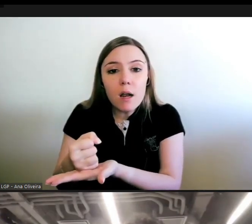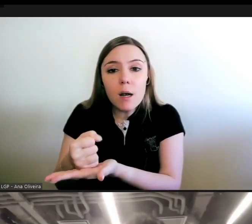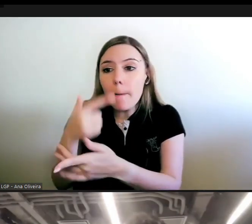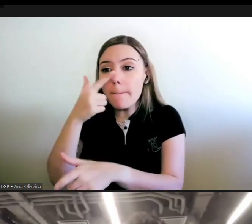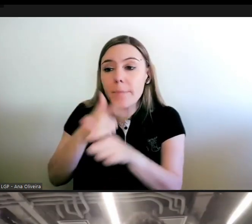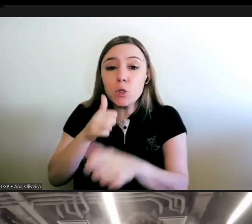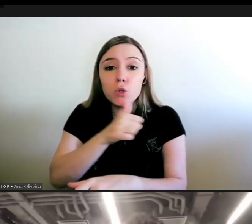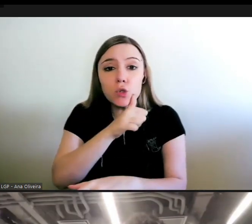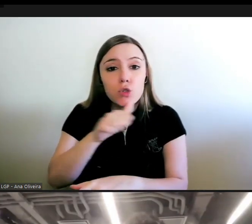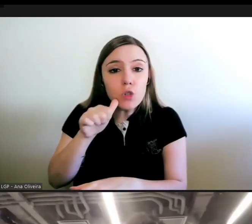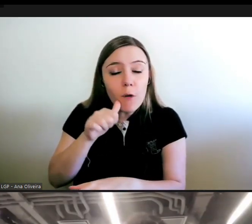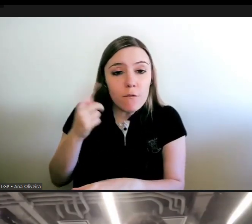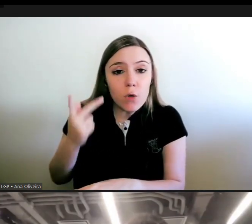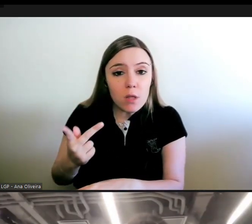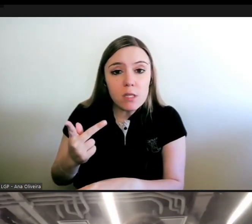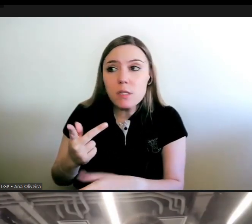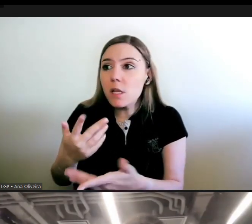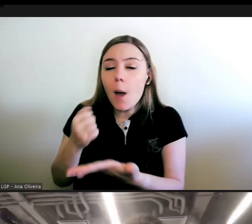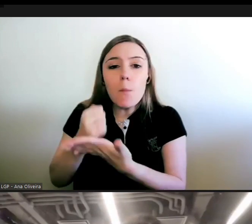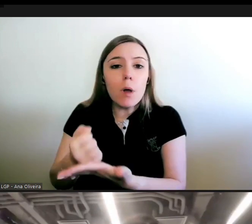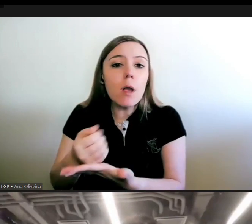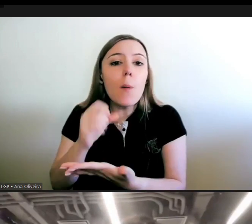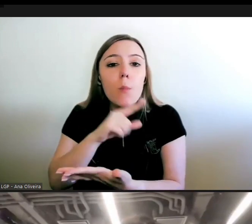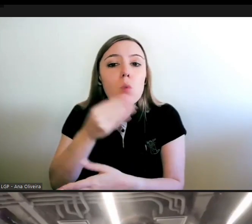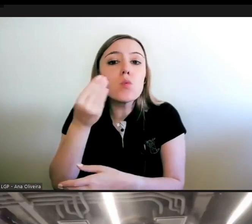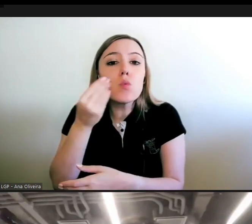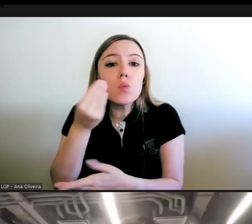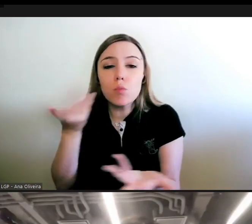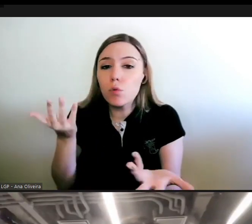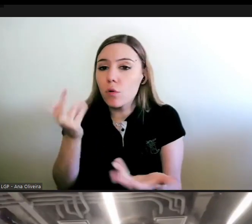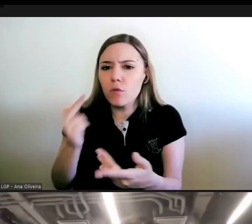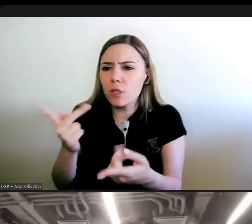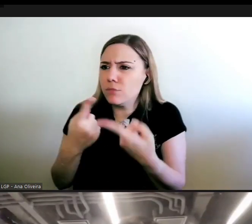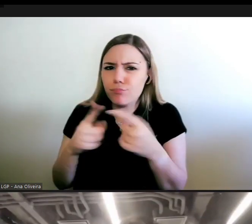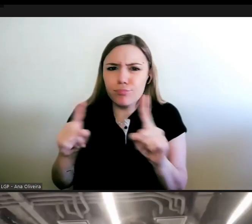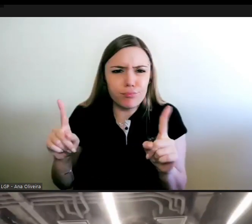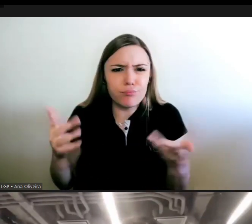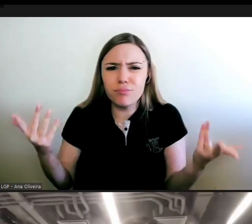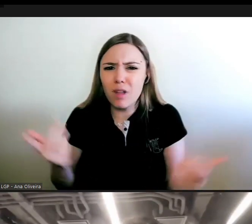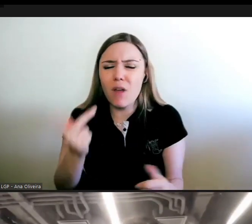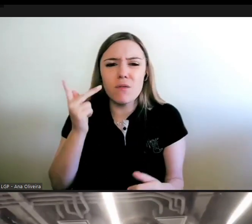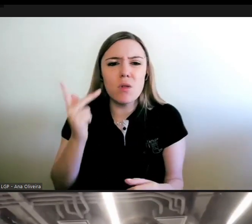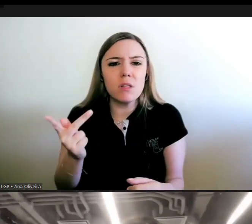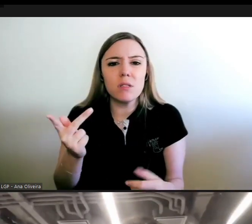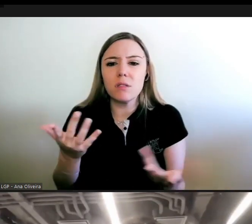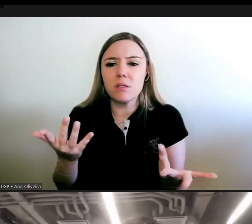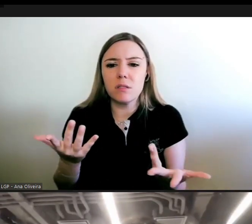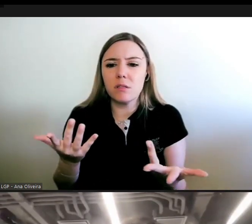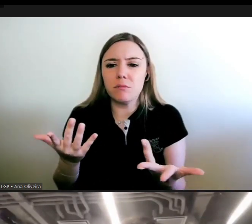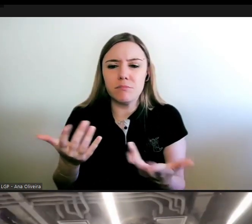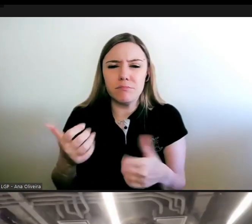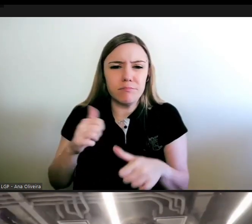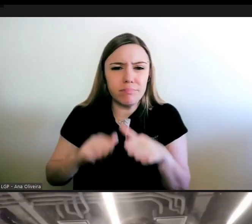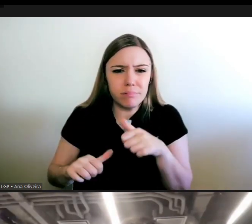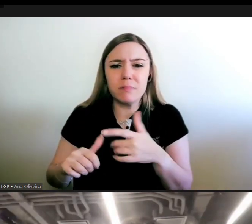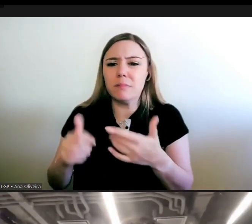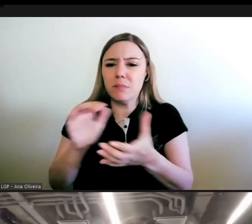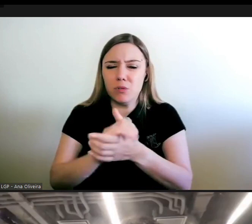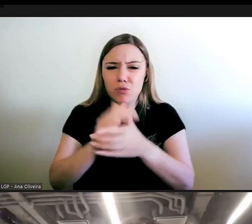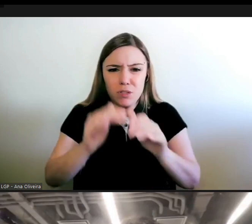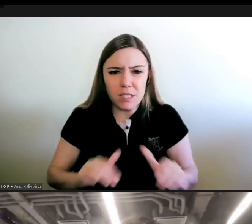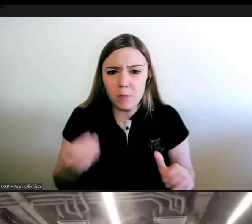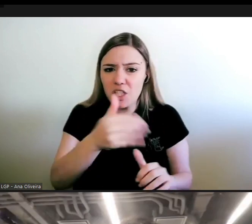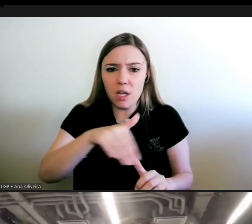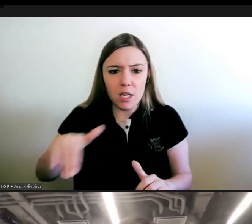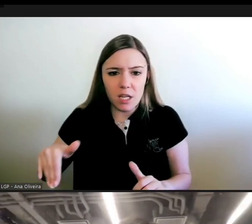vítimas de violência, seja as diferentes formas de violência baseada na mutilação, nos casamentos infantis precoces